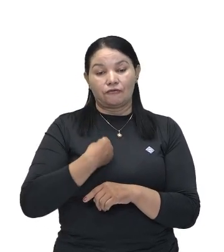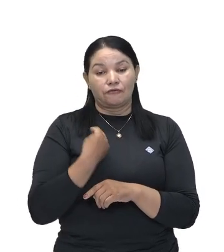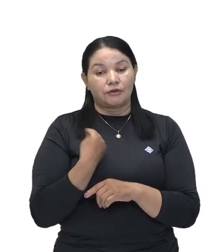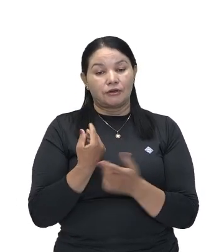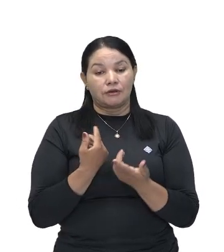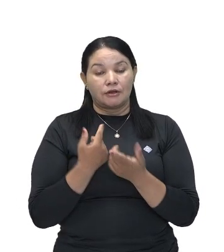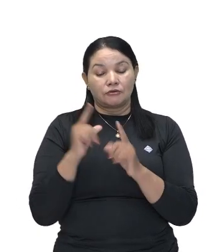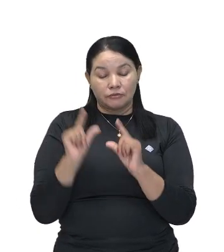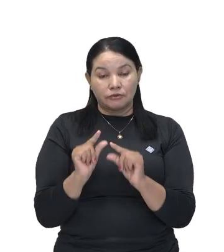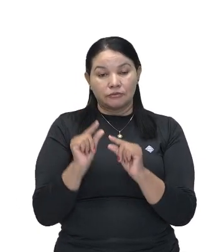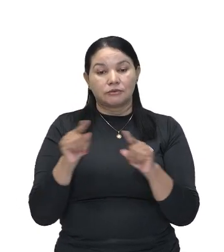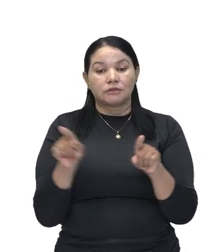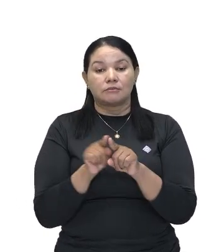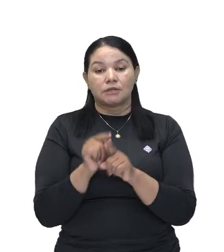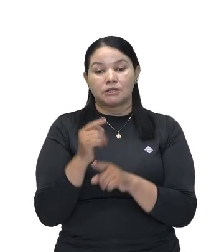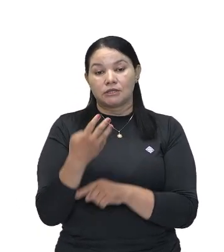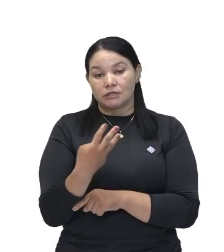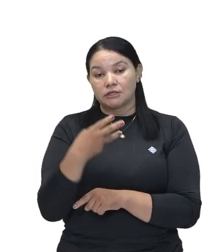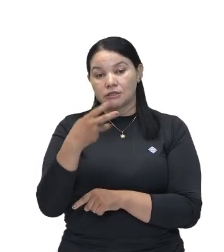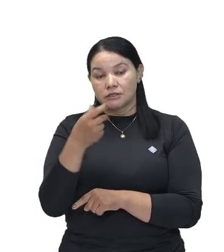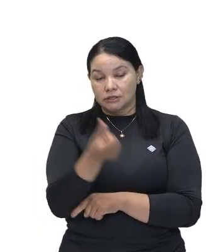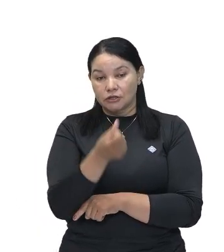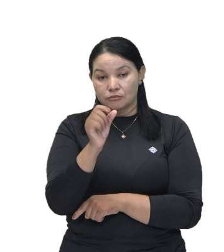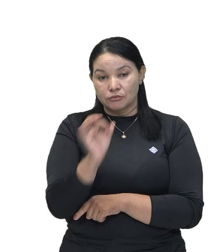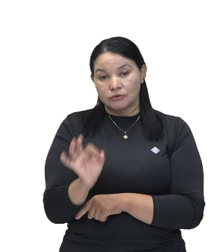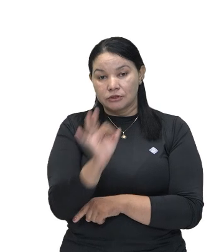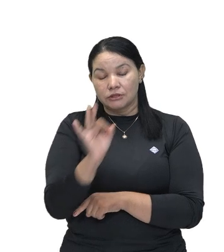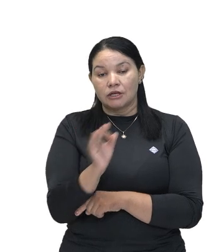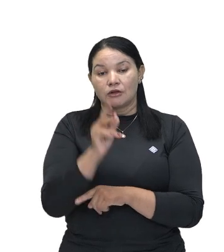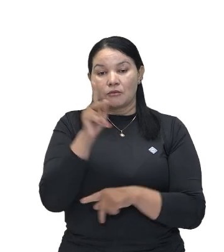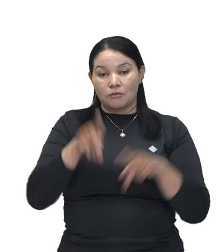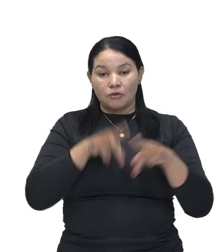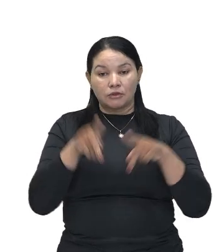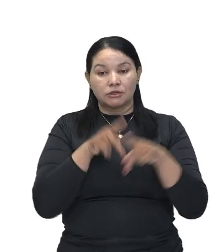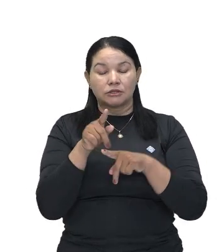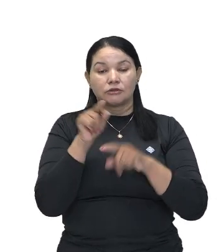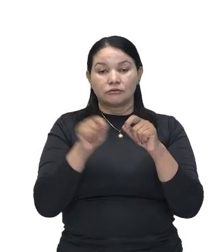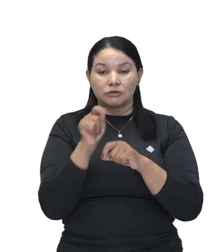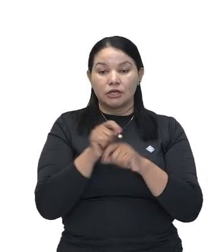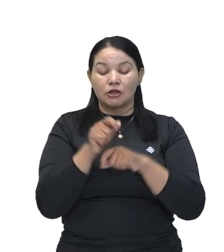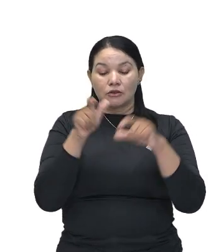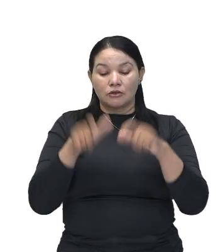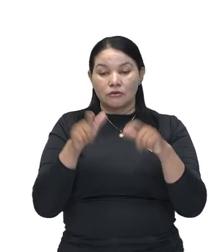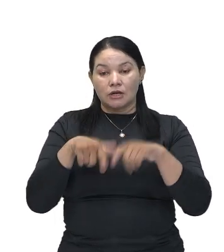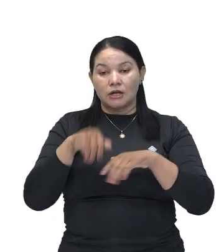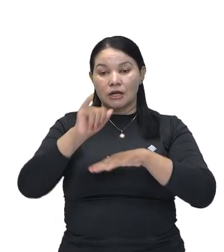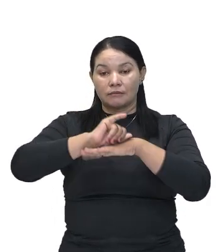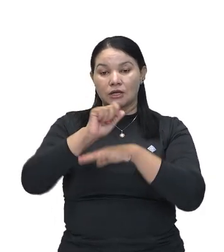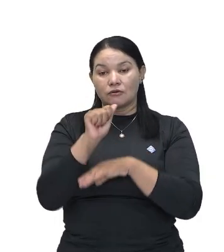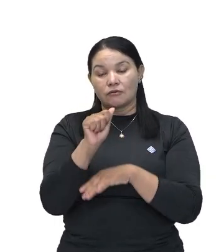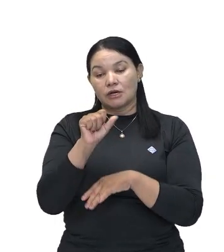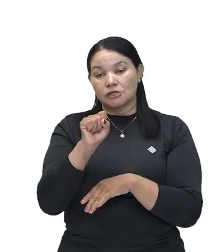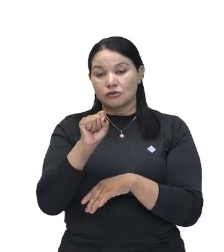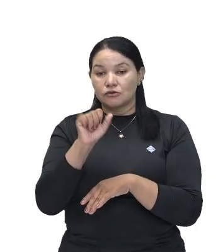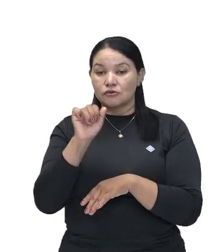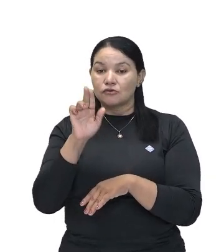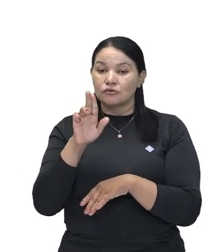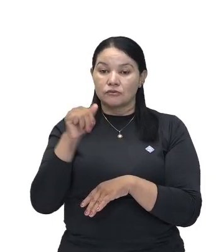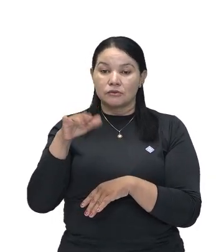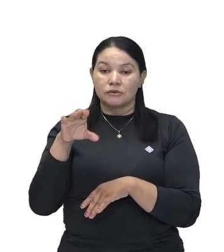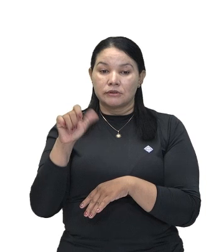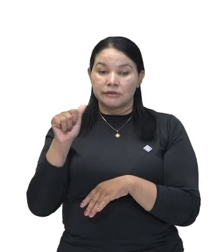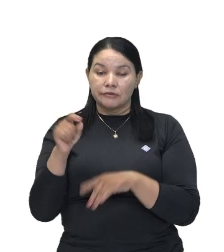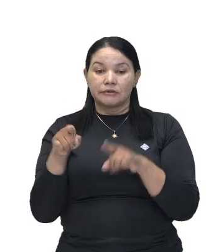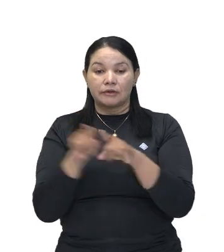paraguaia. 36% da população encontra-se na capital, em Assunção, e na região